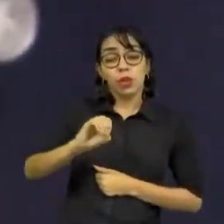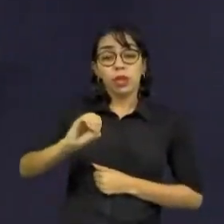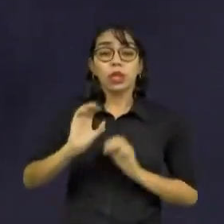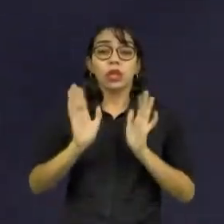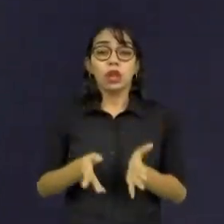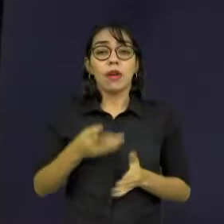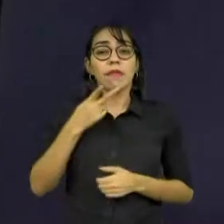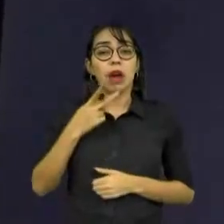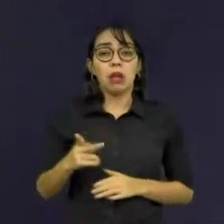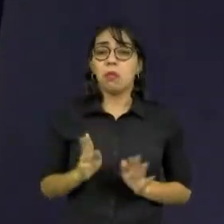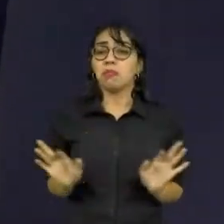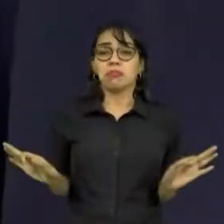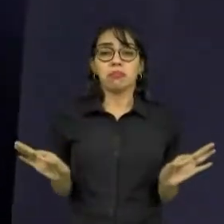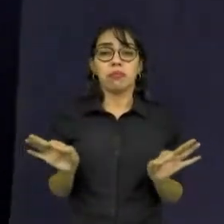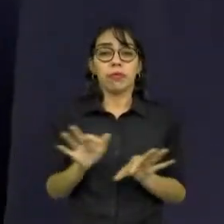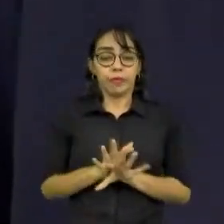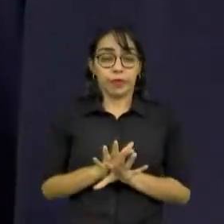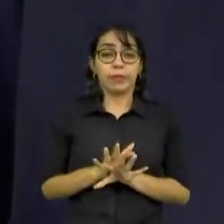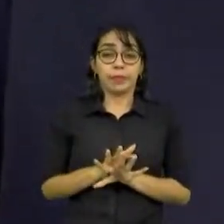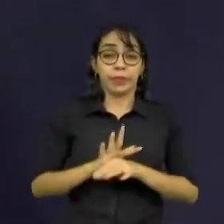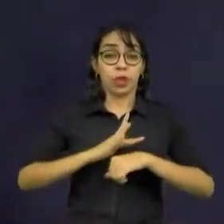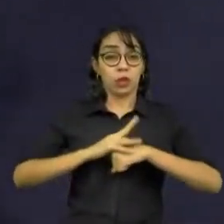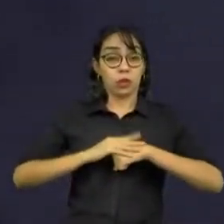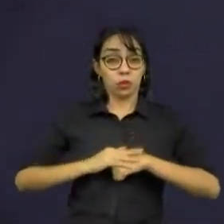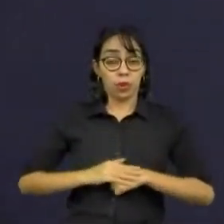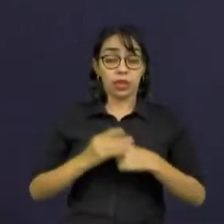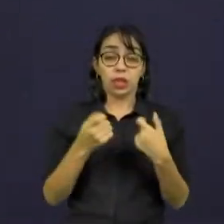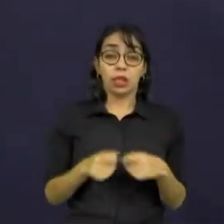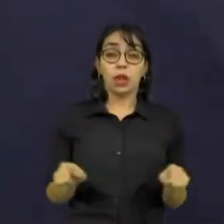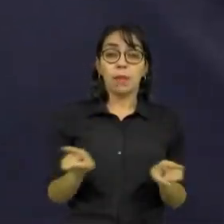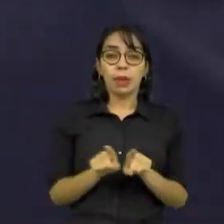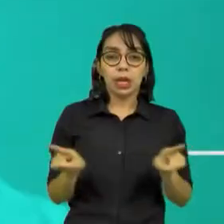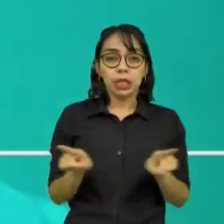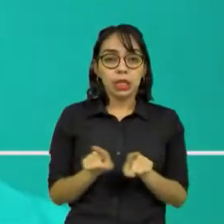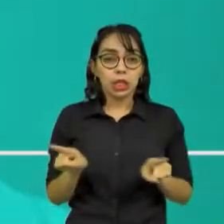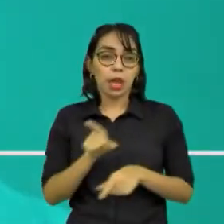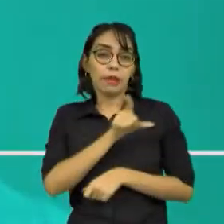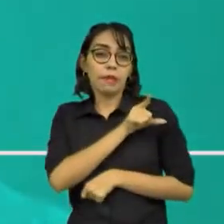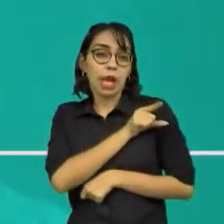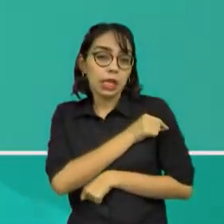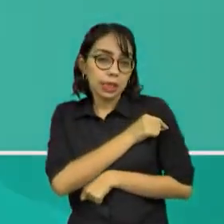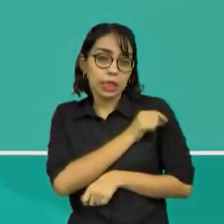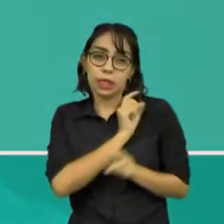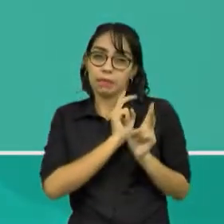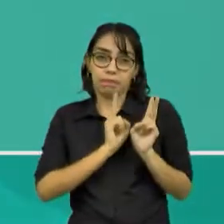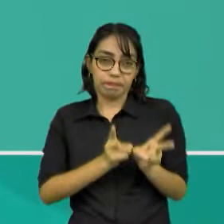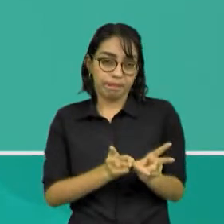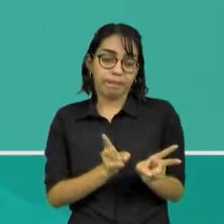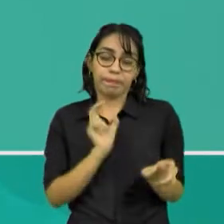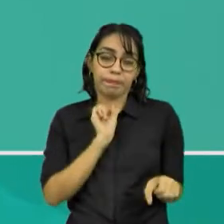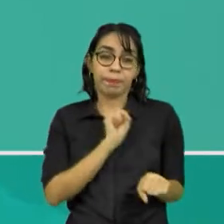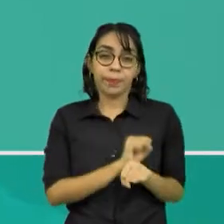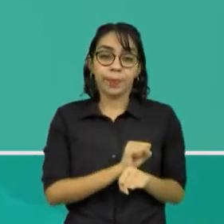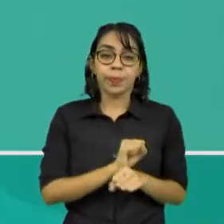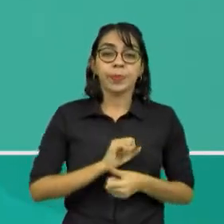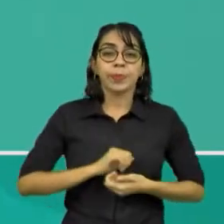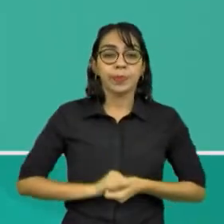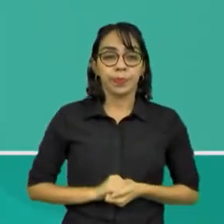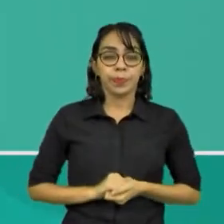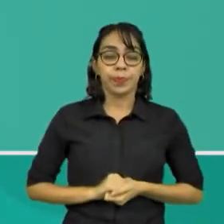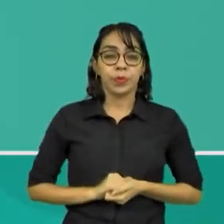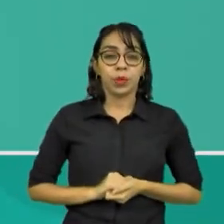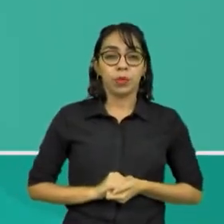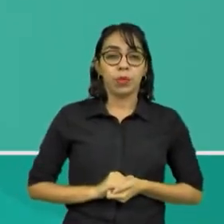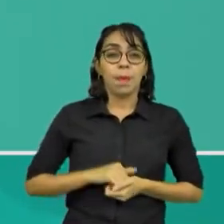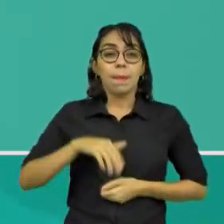doença e sem a necessidade de continuar com a vacinação. Os sintomas mais comuns da varíola